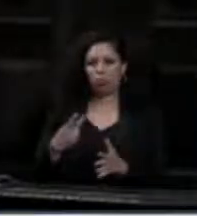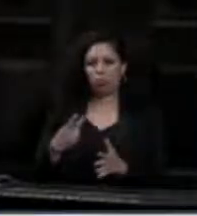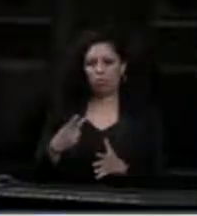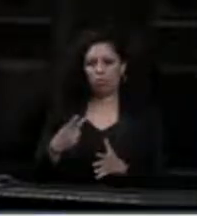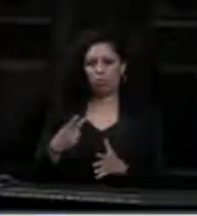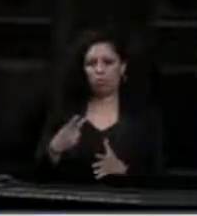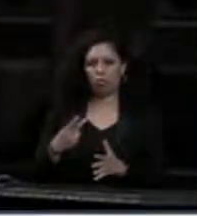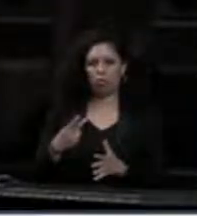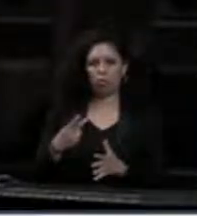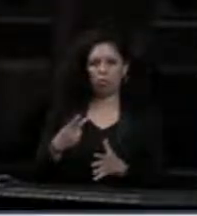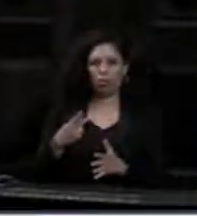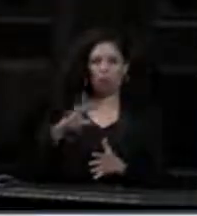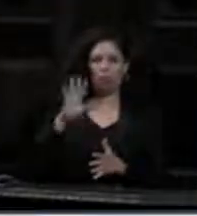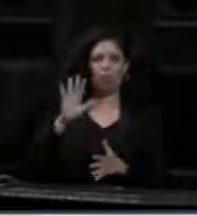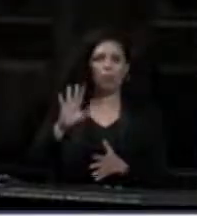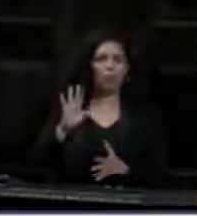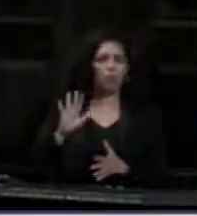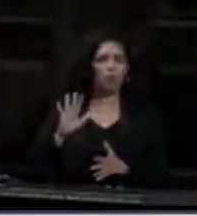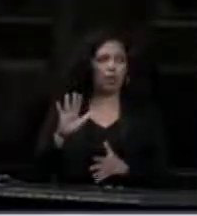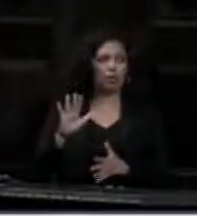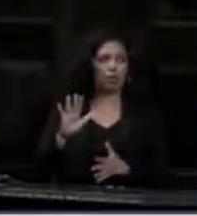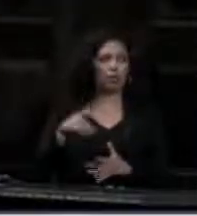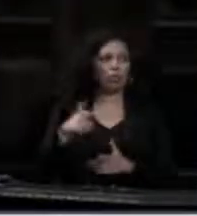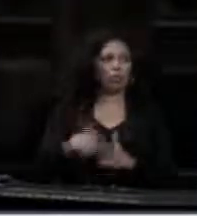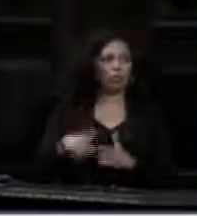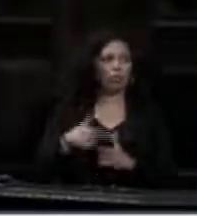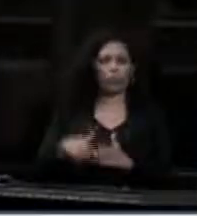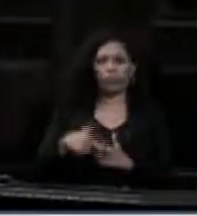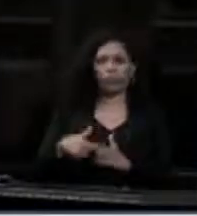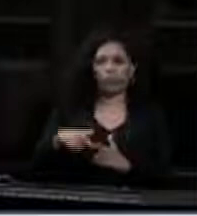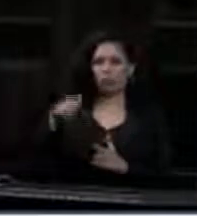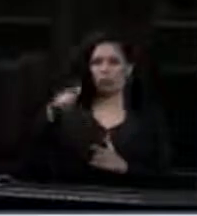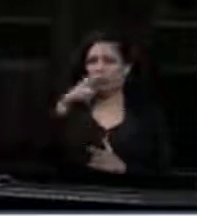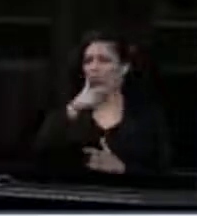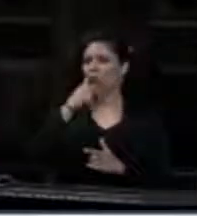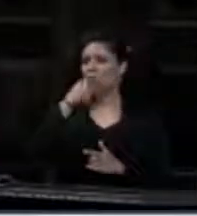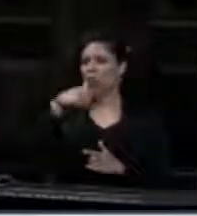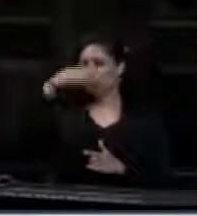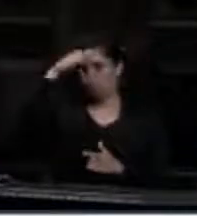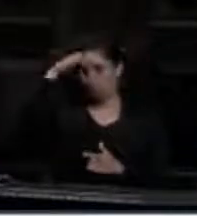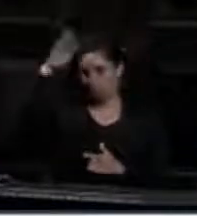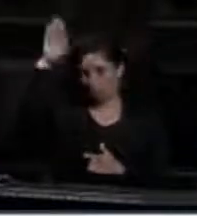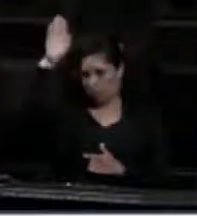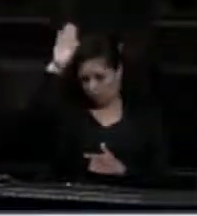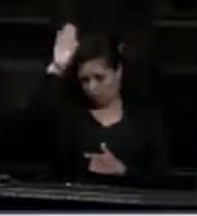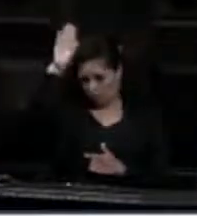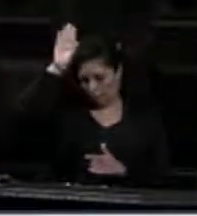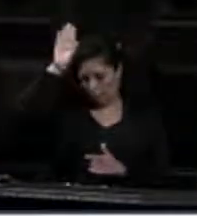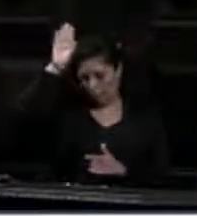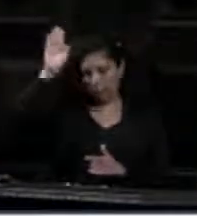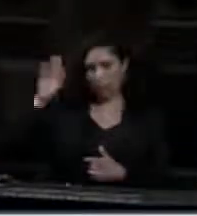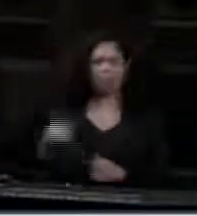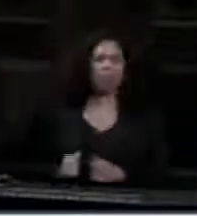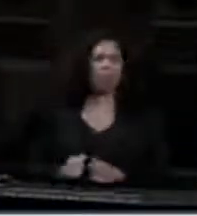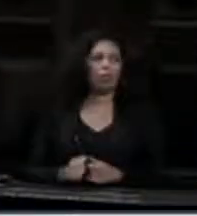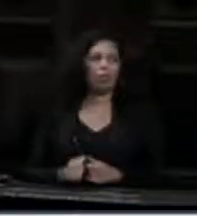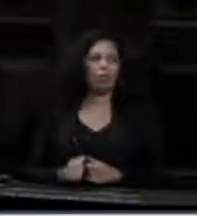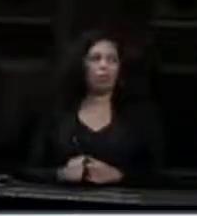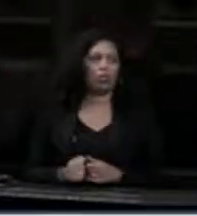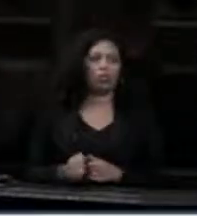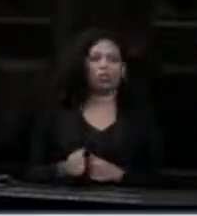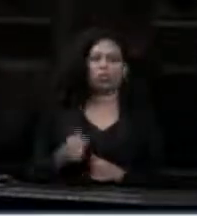acontece um acidente com um funcionário o tentativa de homicídio o pt